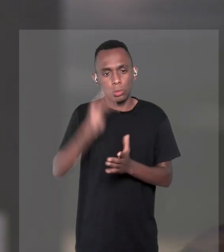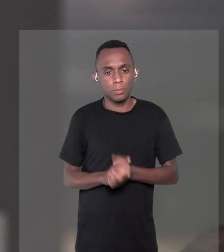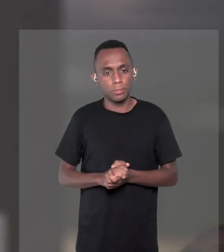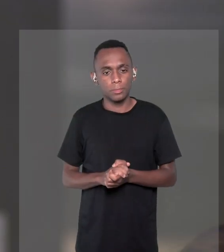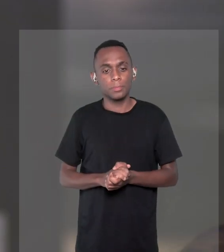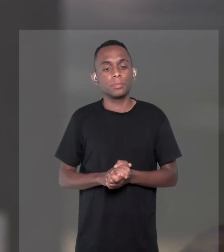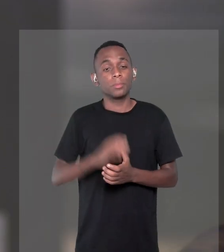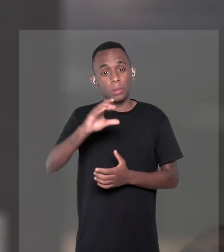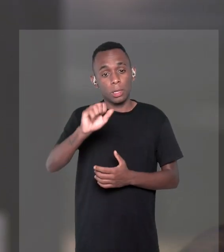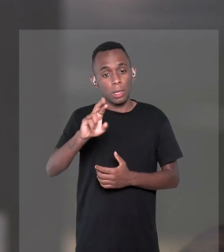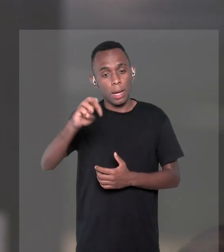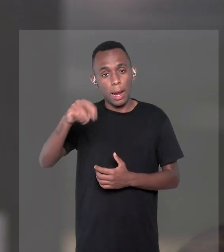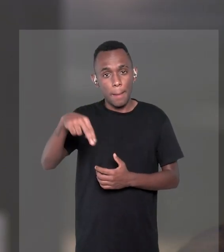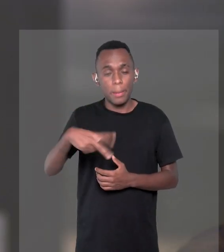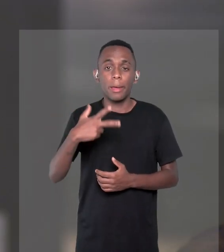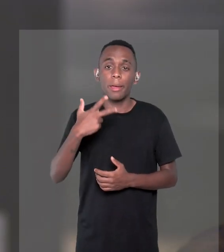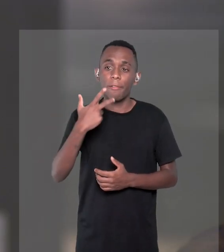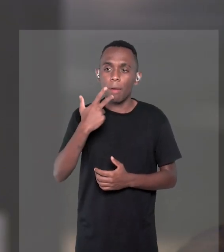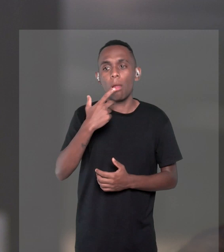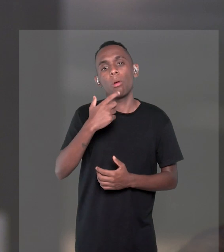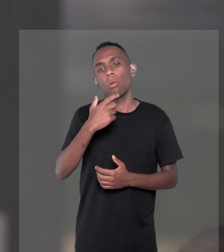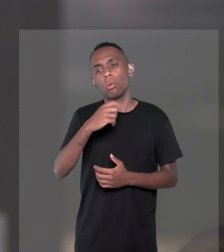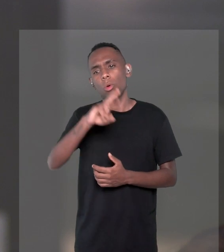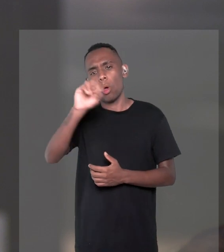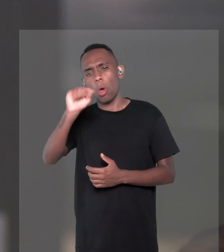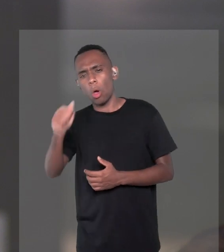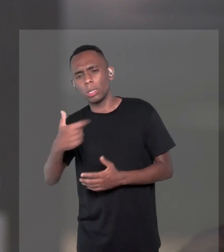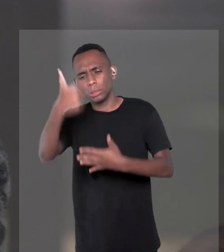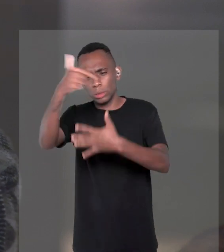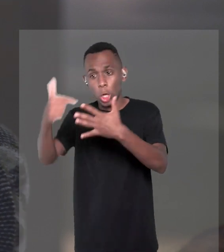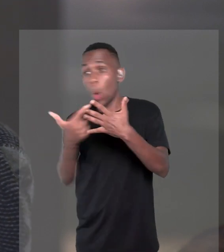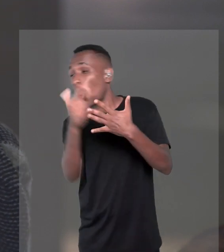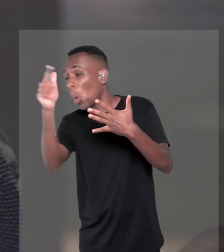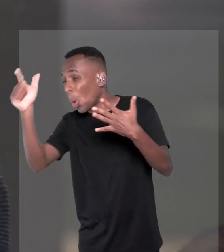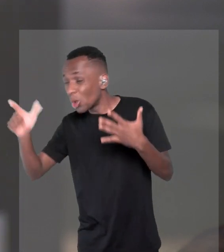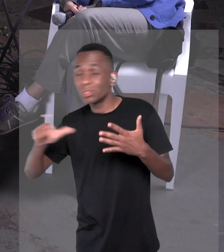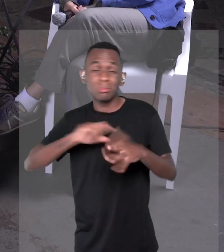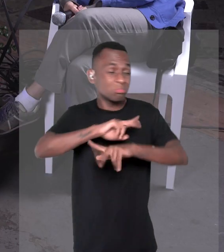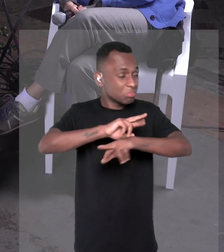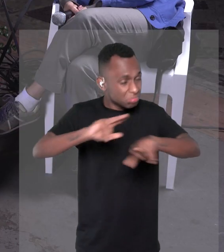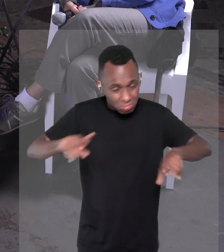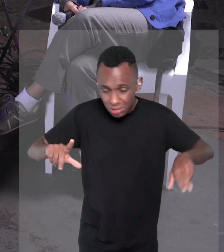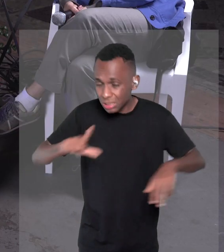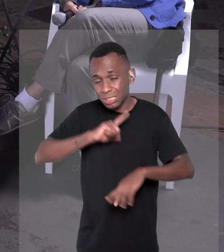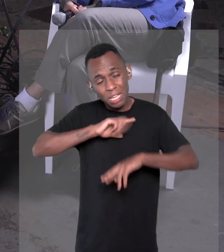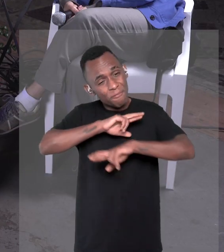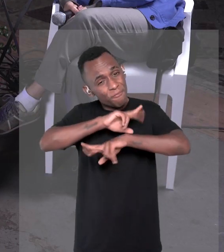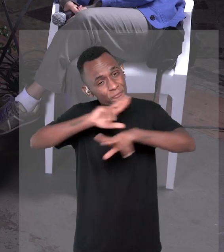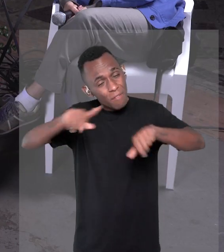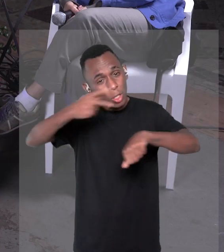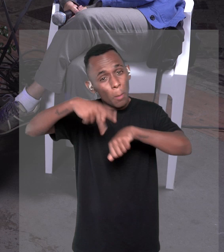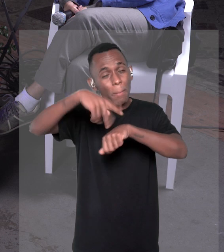atrás. Entendeu? Então, eu queria agradecer a você e com a certeza que isso vai continuar